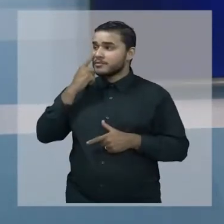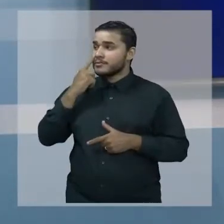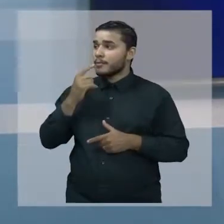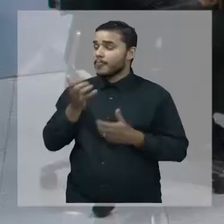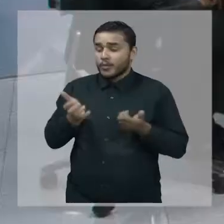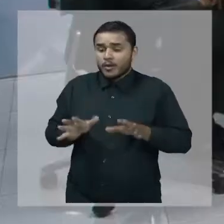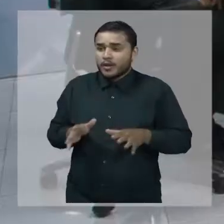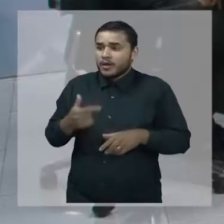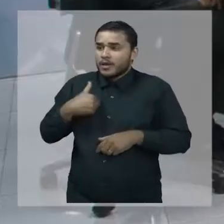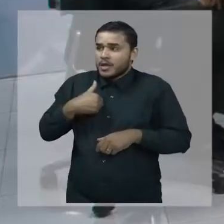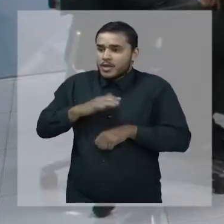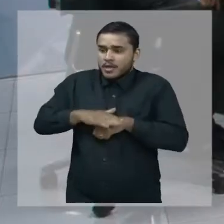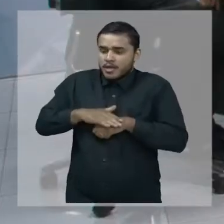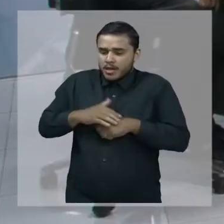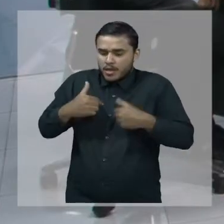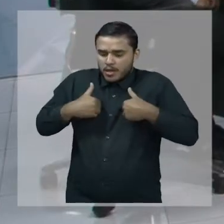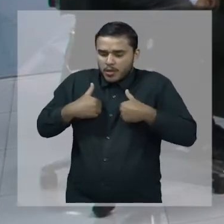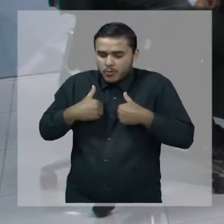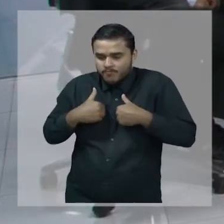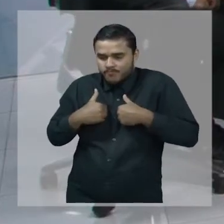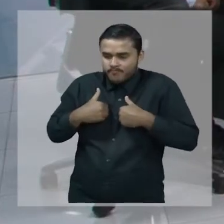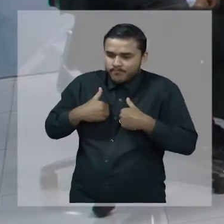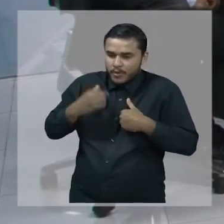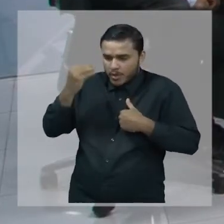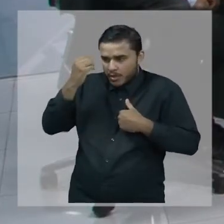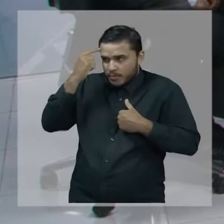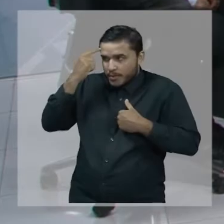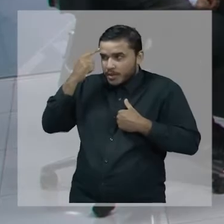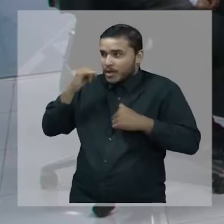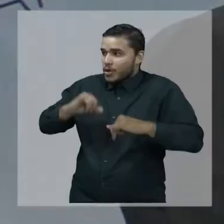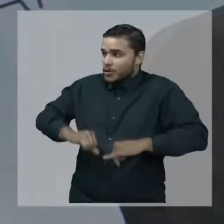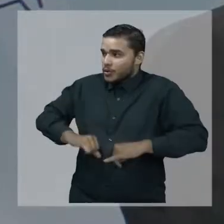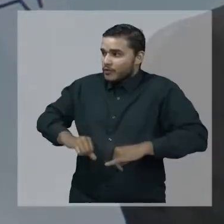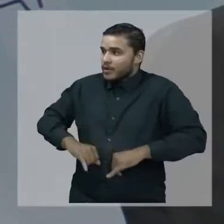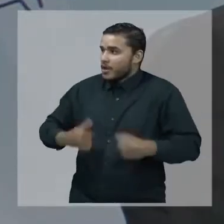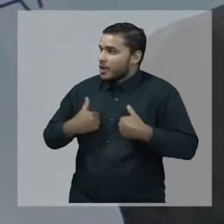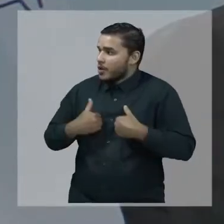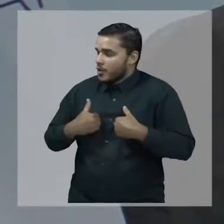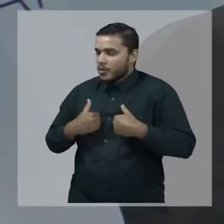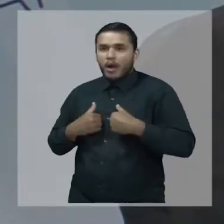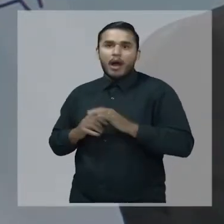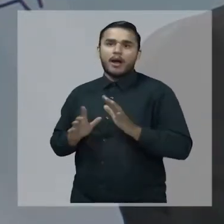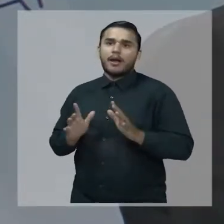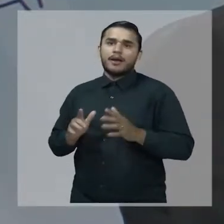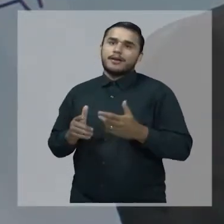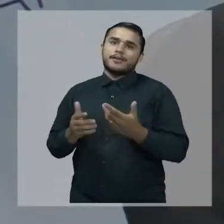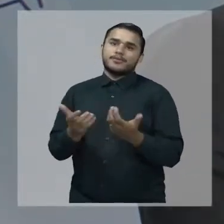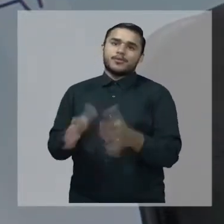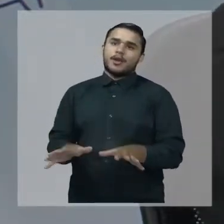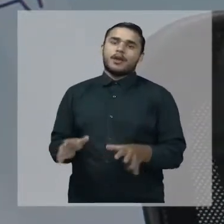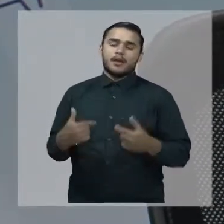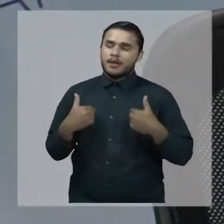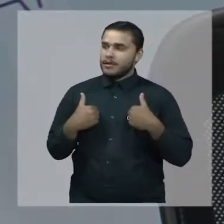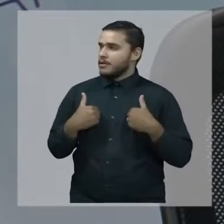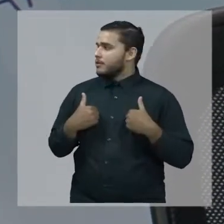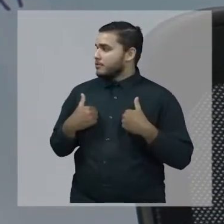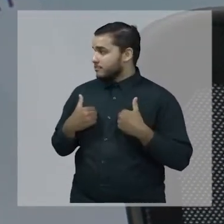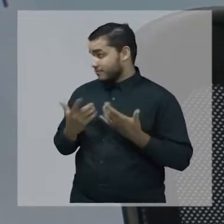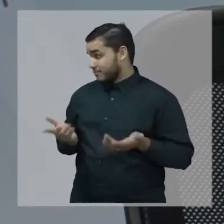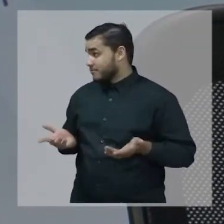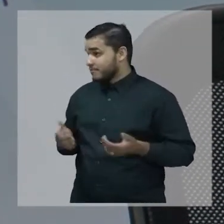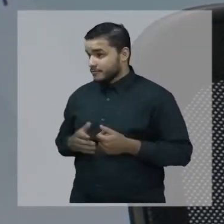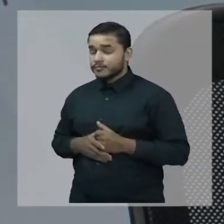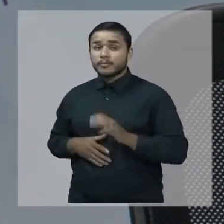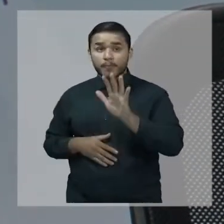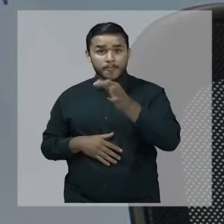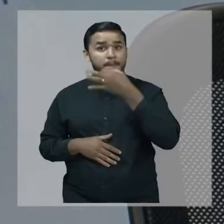graves, porque ninguém quer efetivamente abrir mão do seu quinhão. E aí é que tem a crise, né? E aí- Isso que você falou,